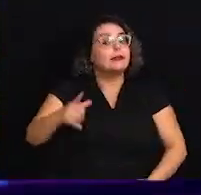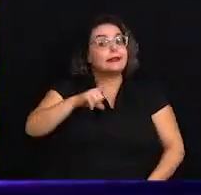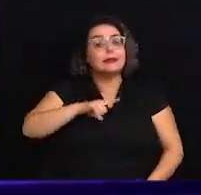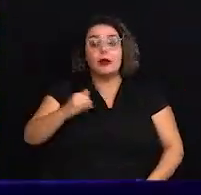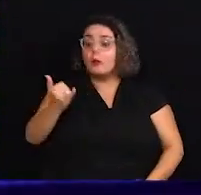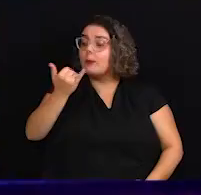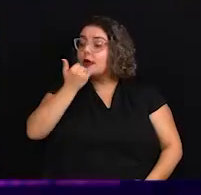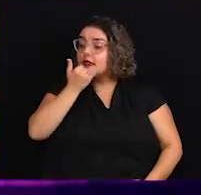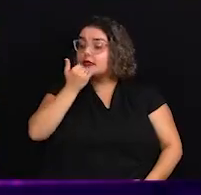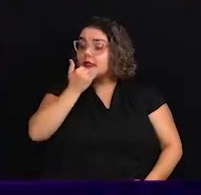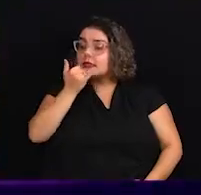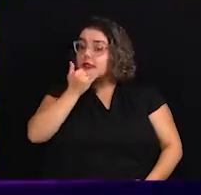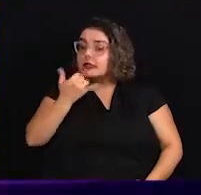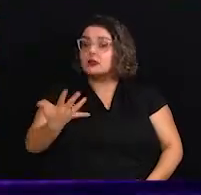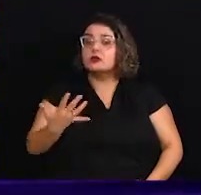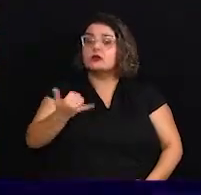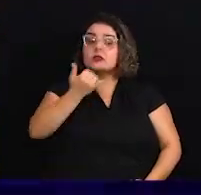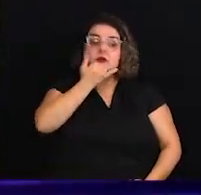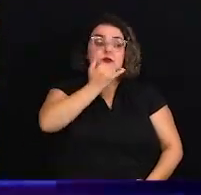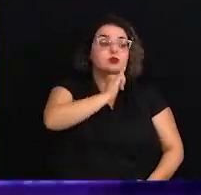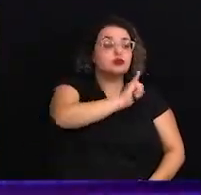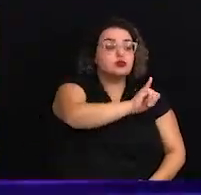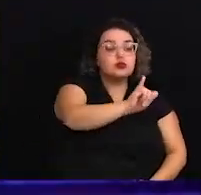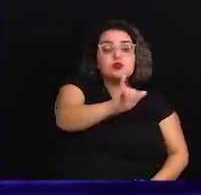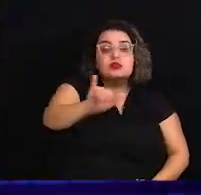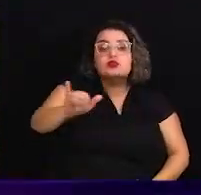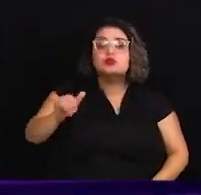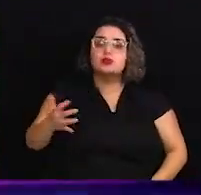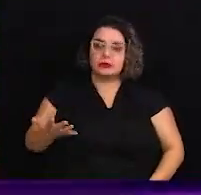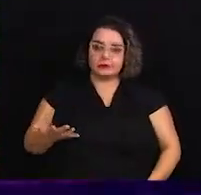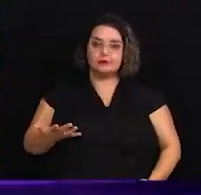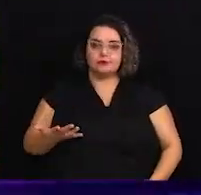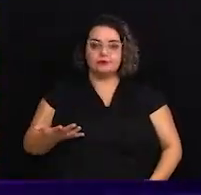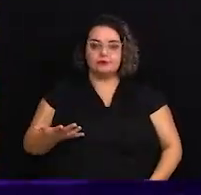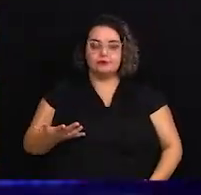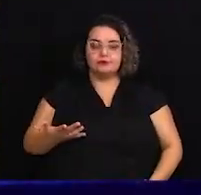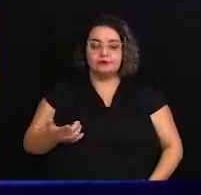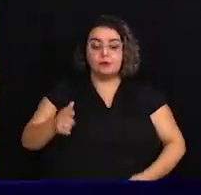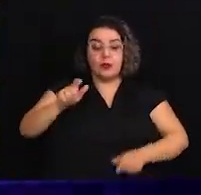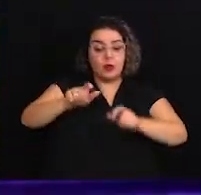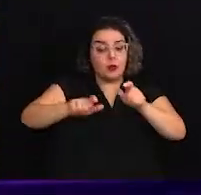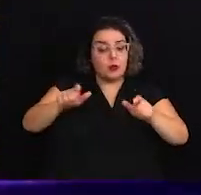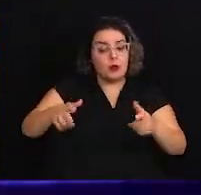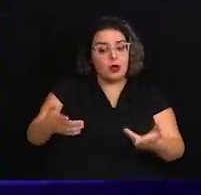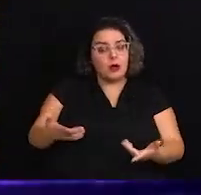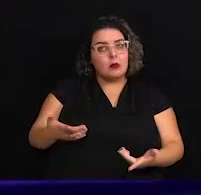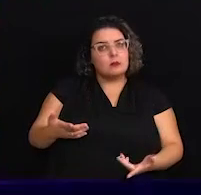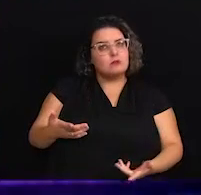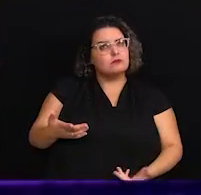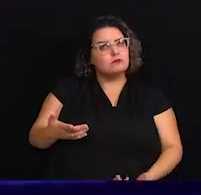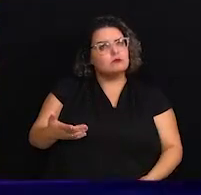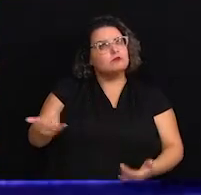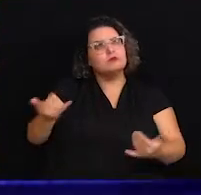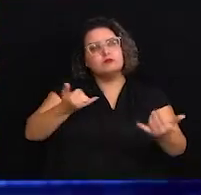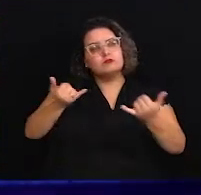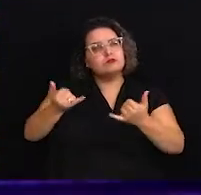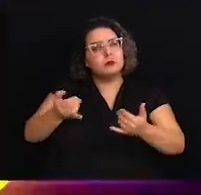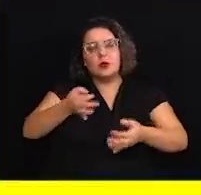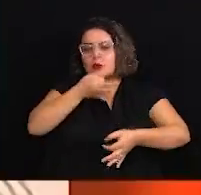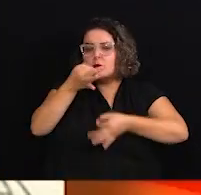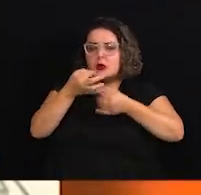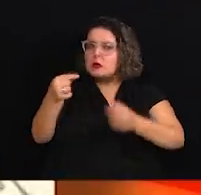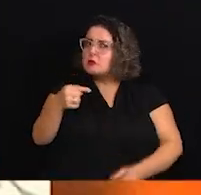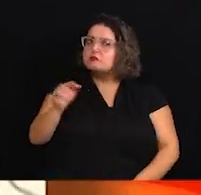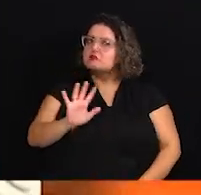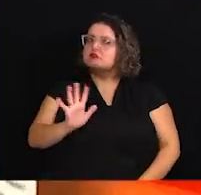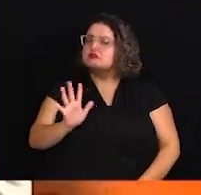Então, isso é o mais importante. Há algumas críticas, eu acho que algumas pessoas não ouvi nenhuma, por enquanto, nenhuma